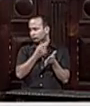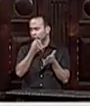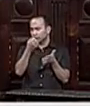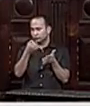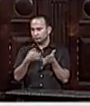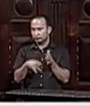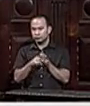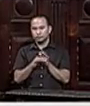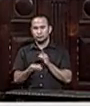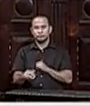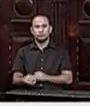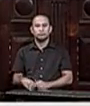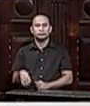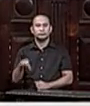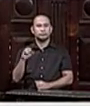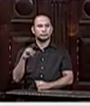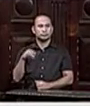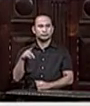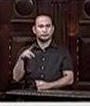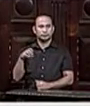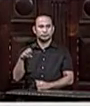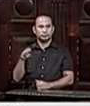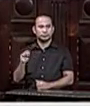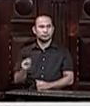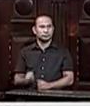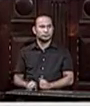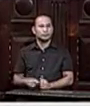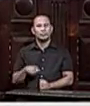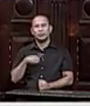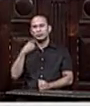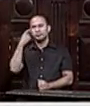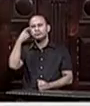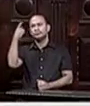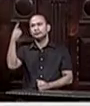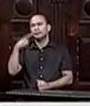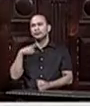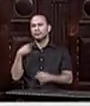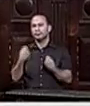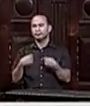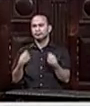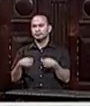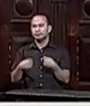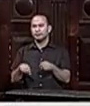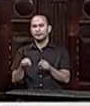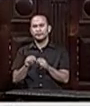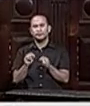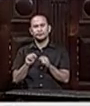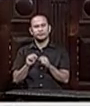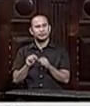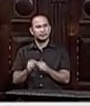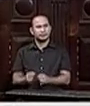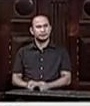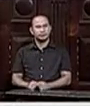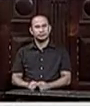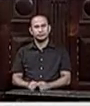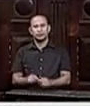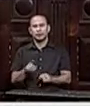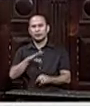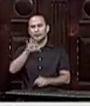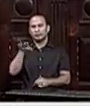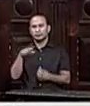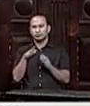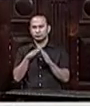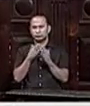CIEPs, ali tinha a ideia de que era preciso fazer daquelas escolas